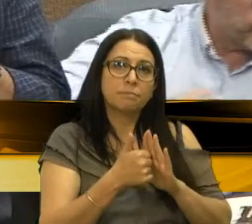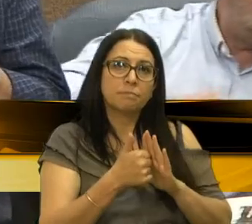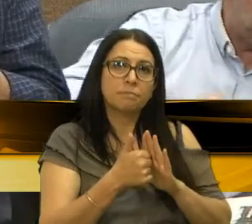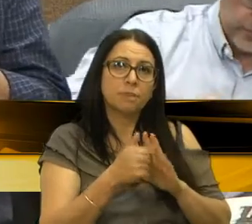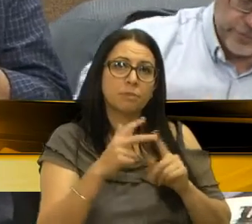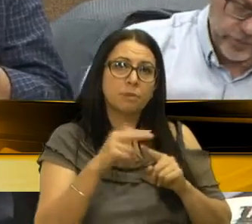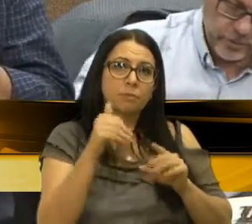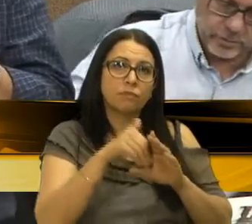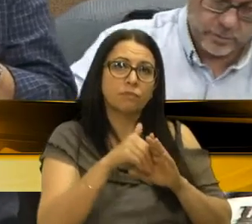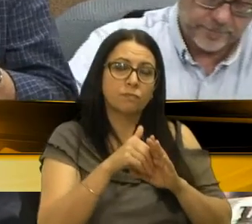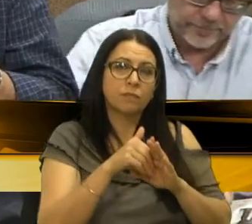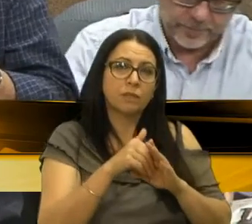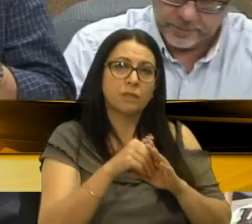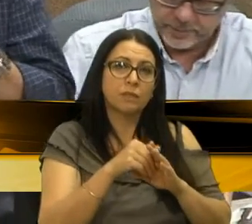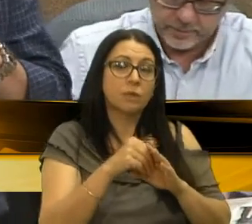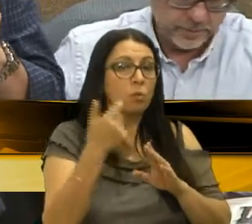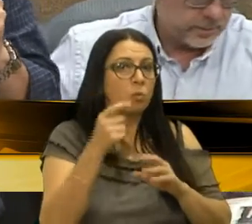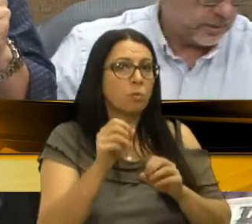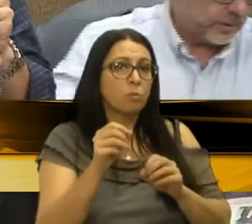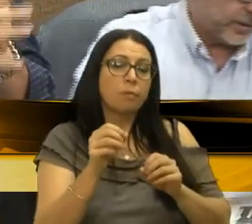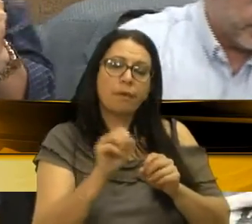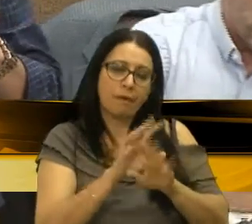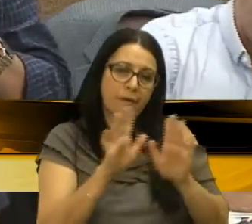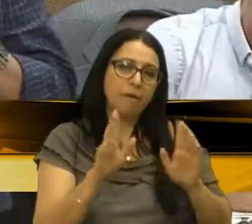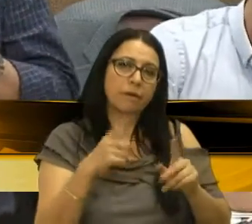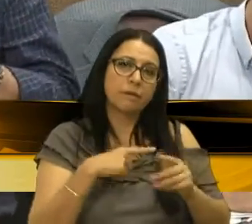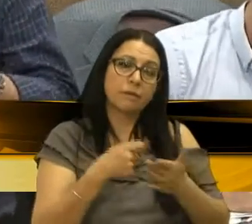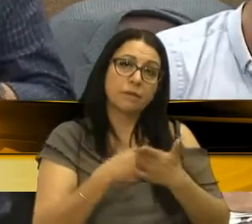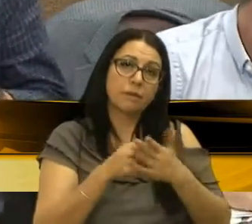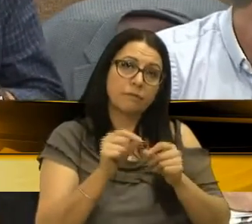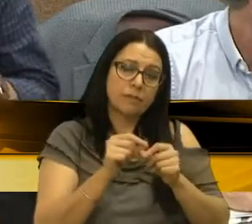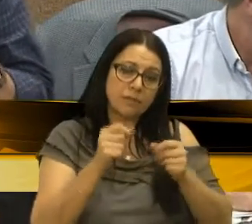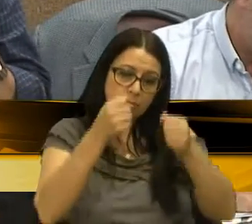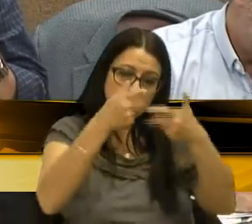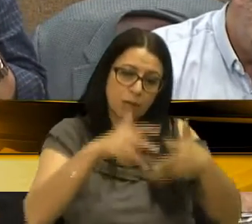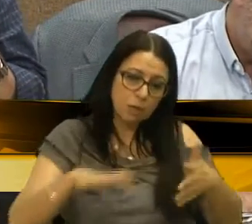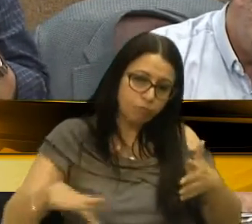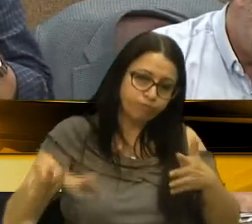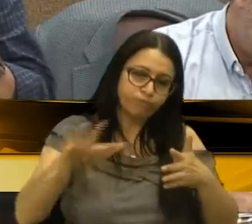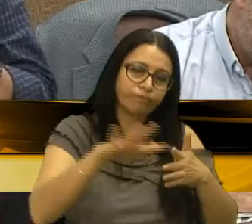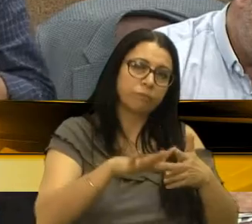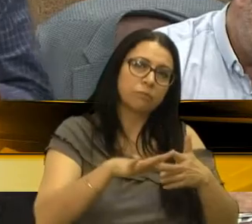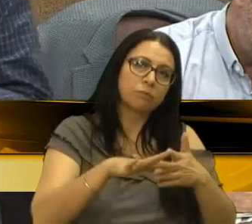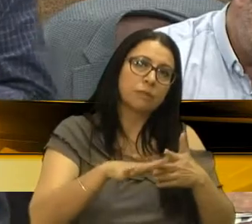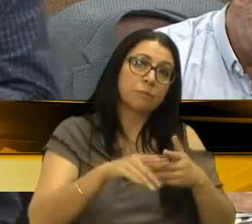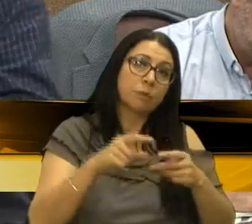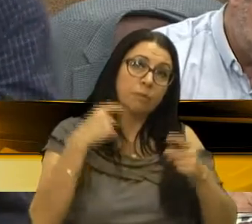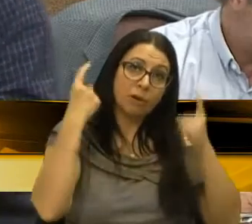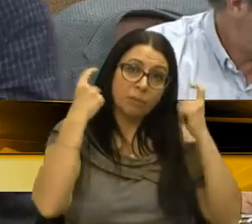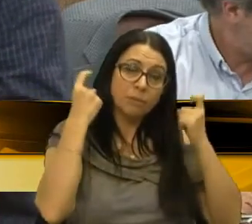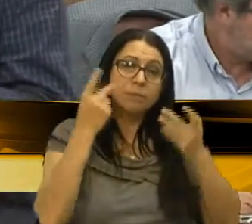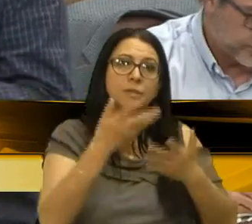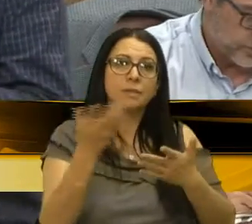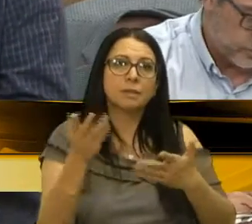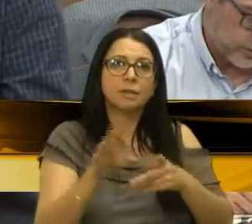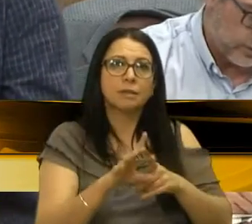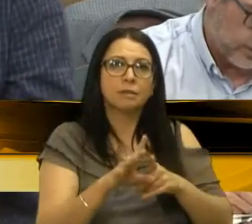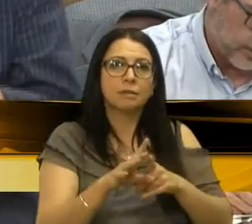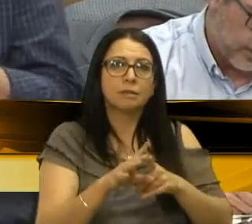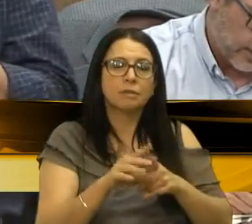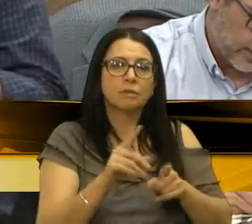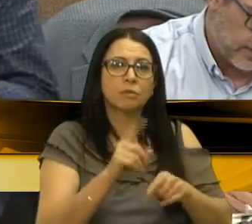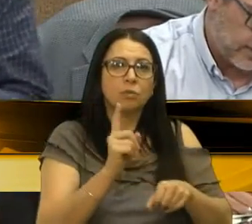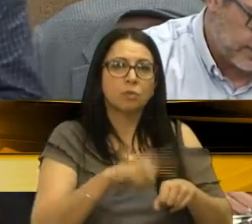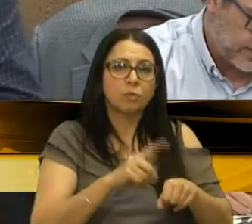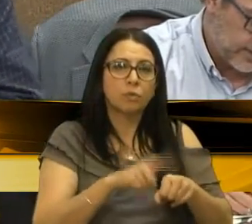de votação. Então, é lógico, né, tentei fazer uma explanação, porque também tem uma preocupação muito grande com o erário, com